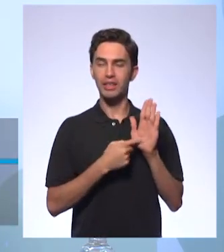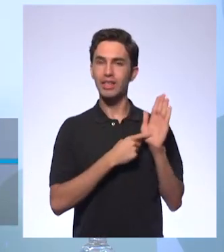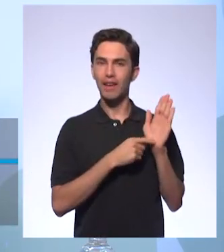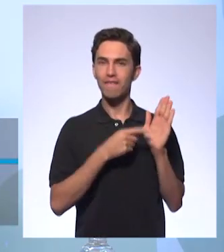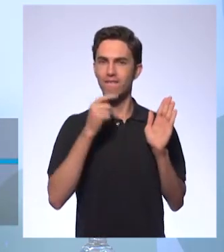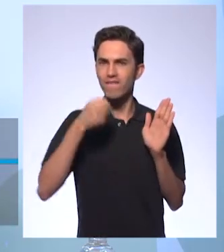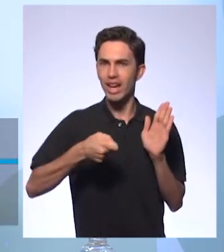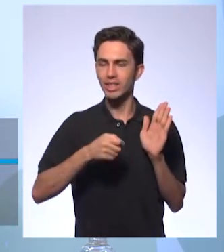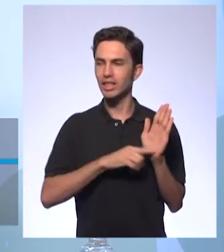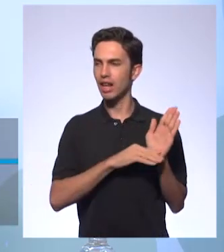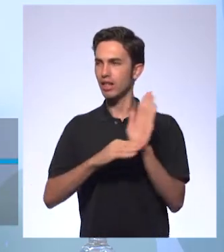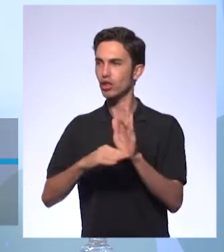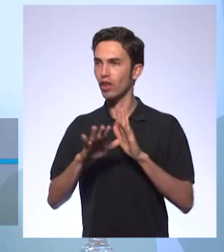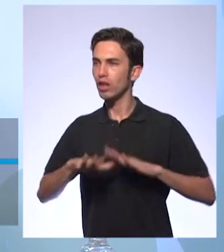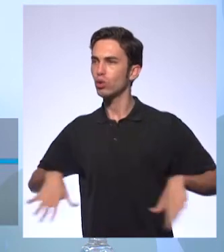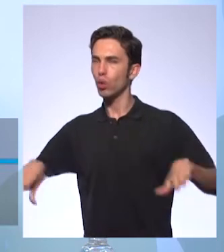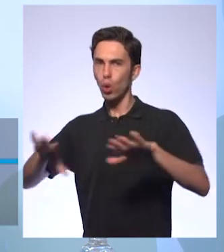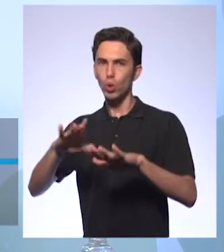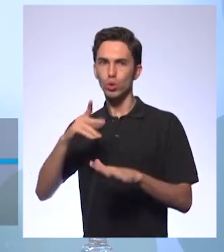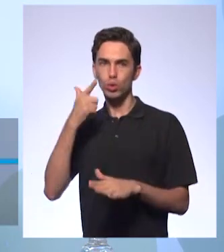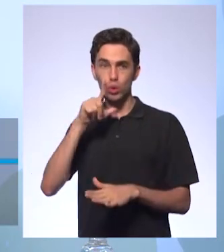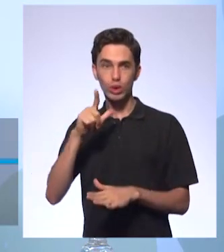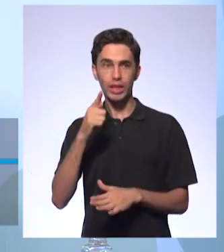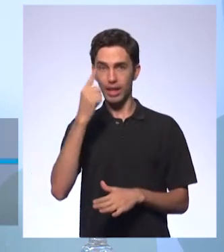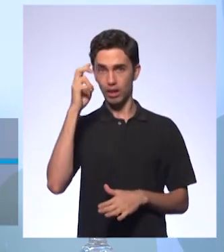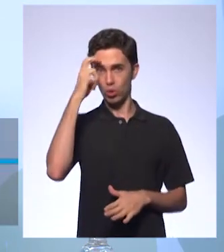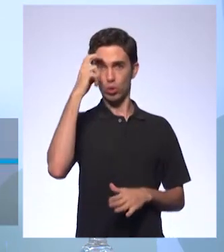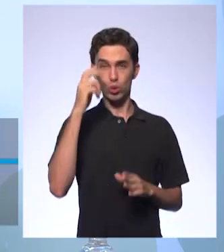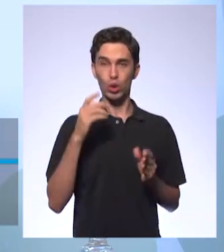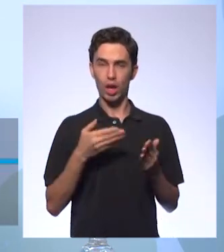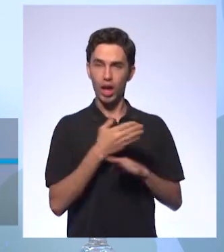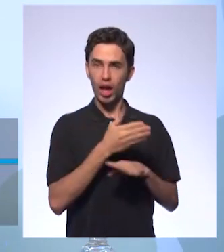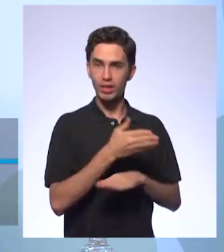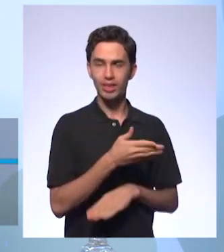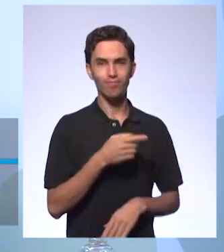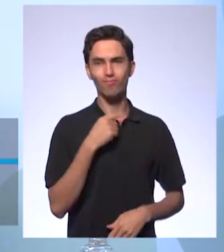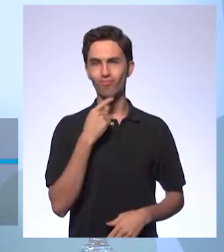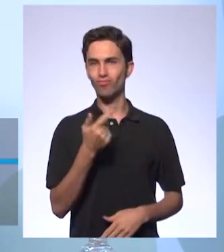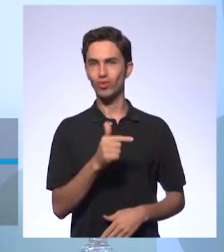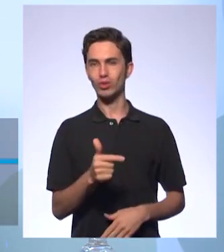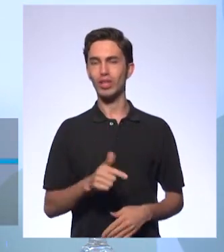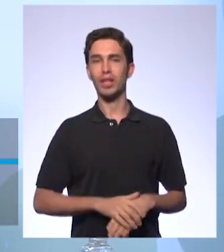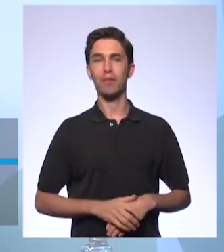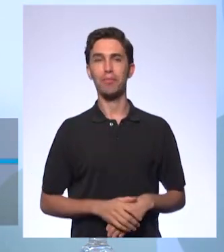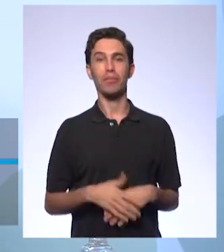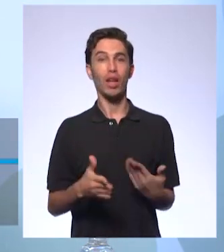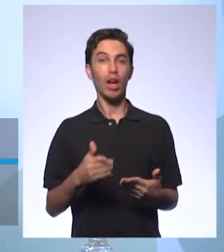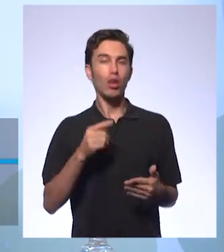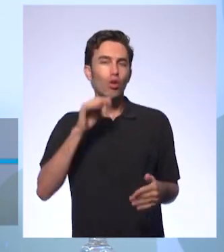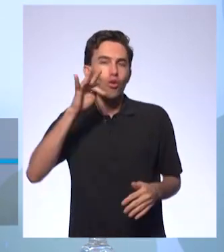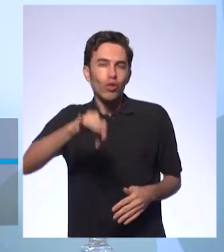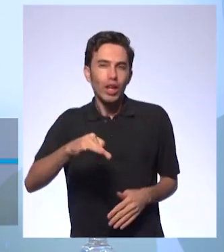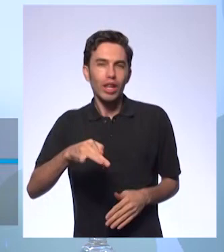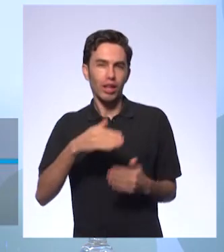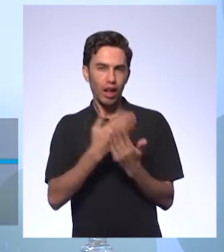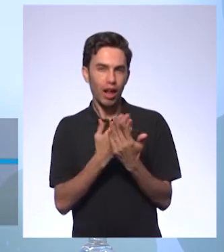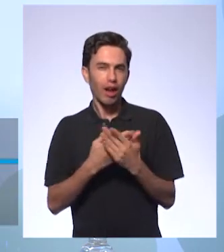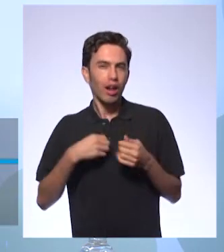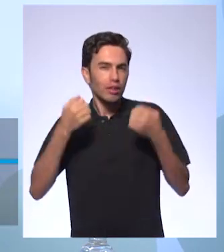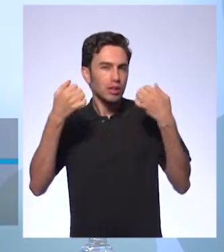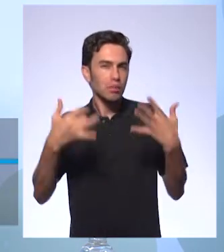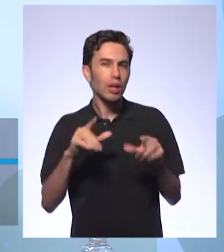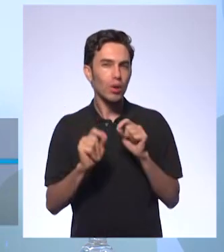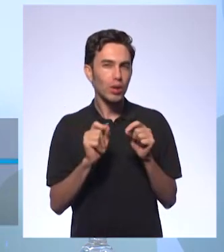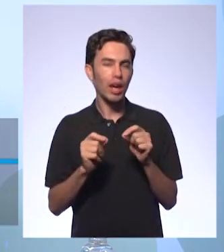seja efetivada de fato. E o que a gente precisa fazer? Eu até falei no finalzinho da aula que nós tínhamos aí